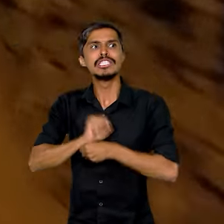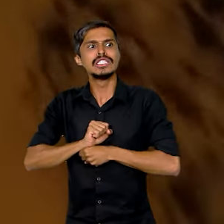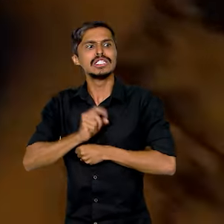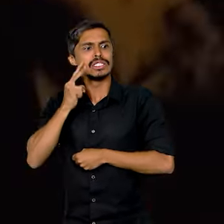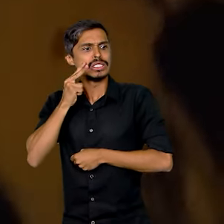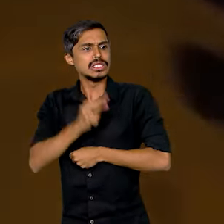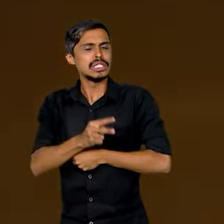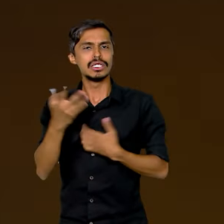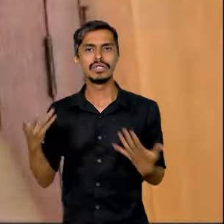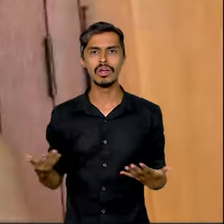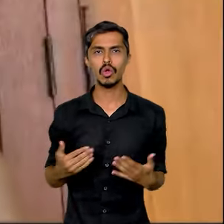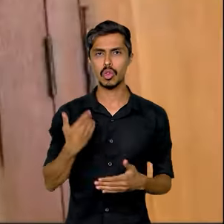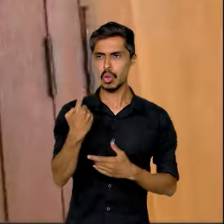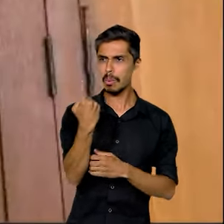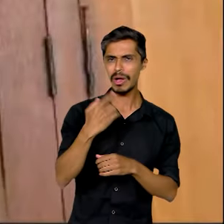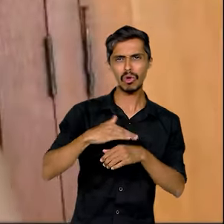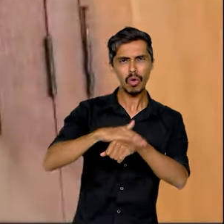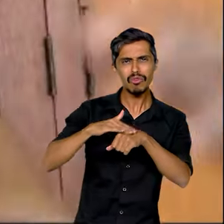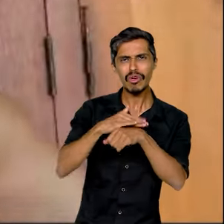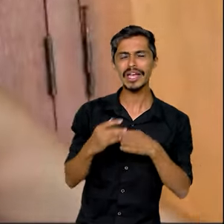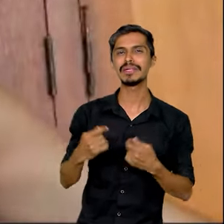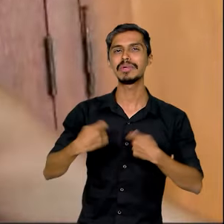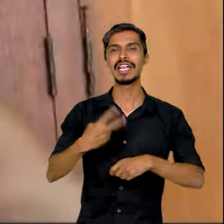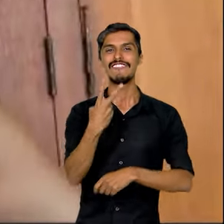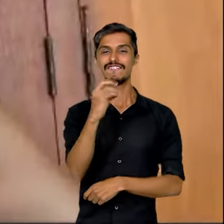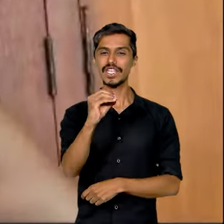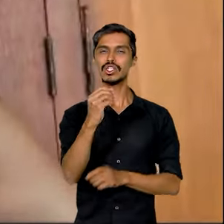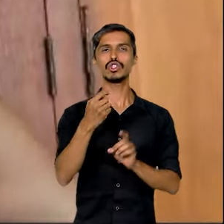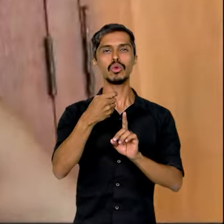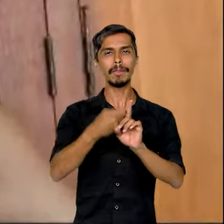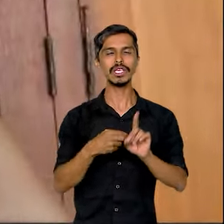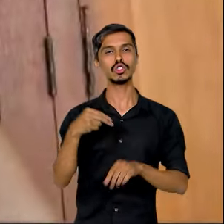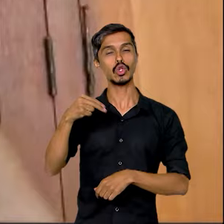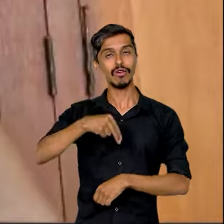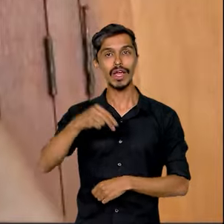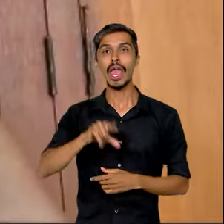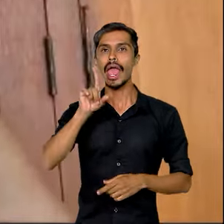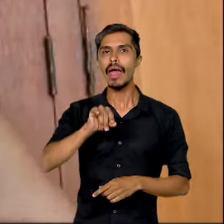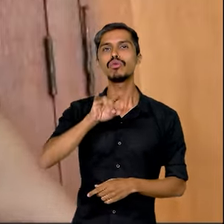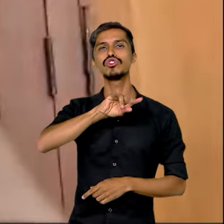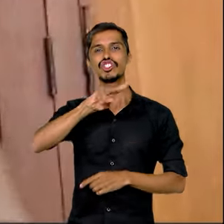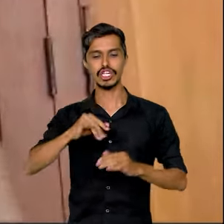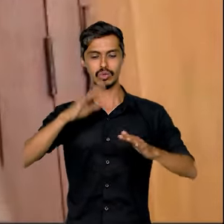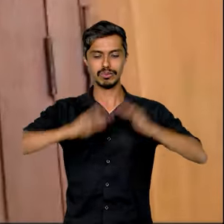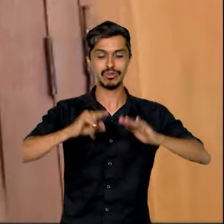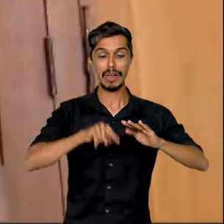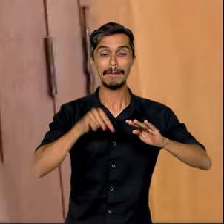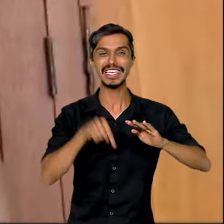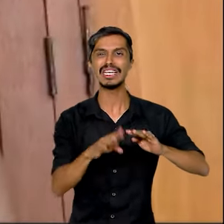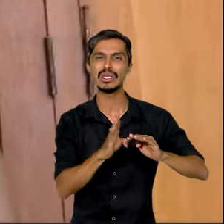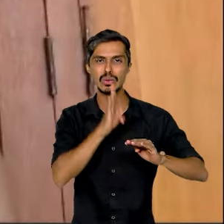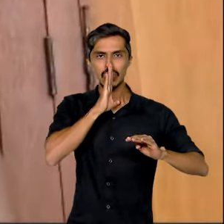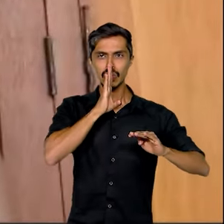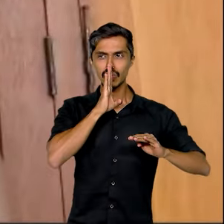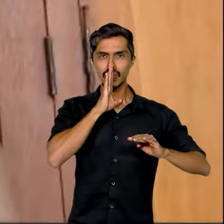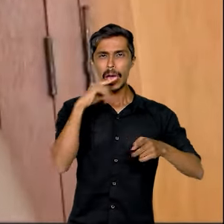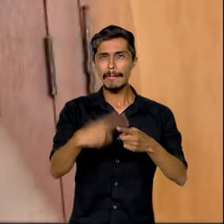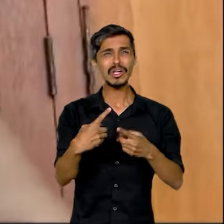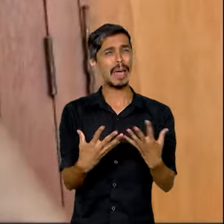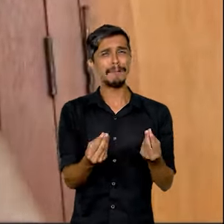falei numa outra conversa, numa live, eu disse que tinha que ser 20 de novembro, devia ser o dia dos tambores